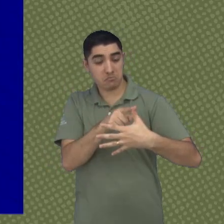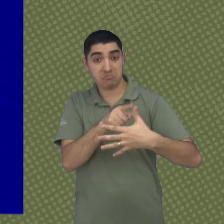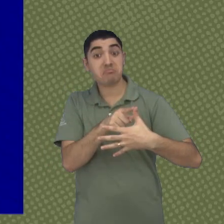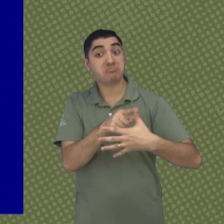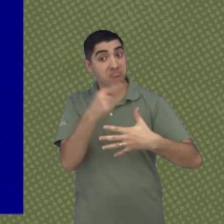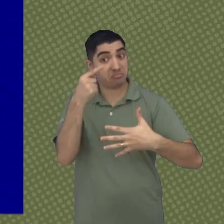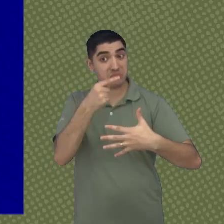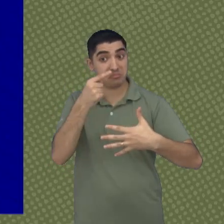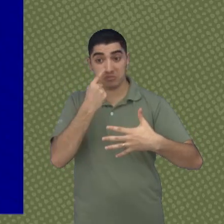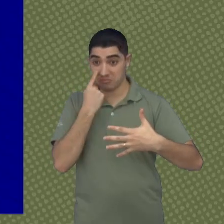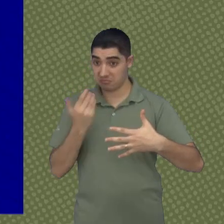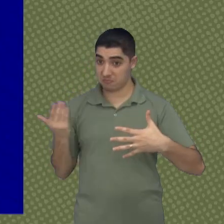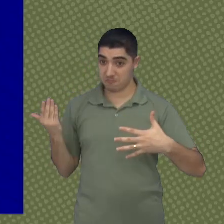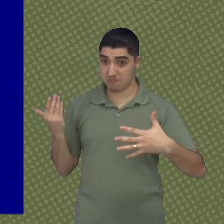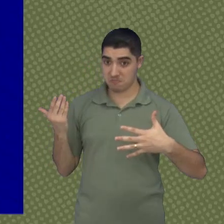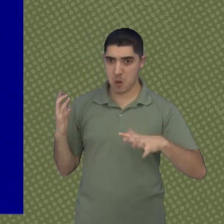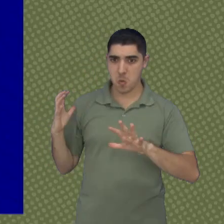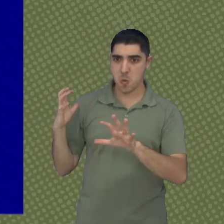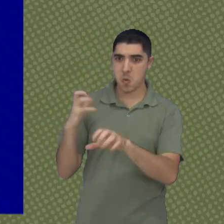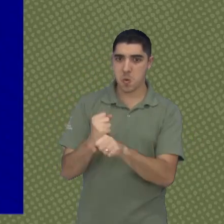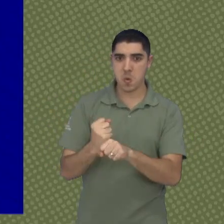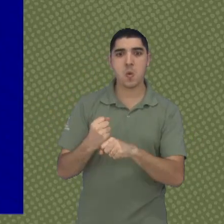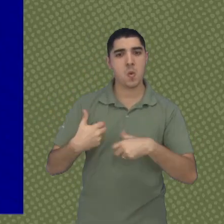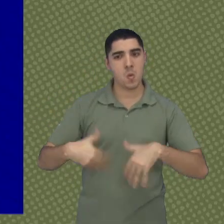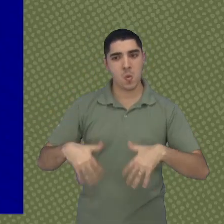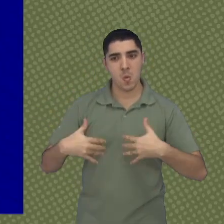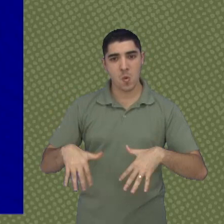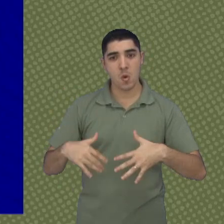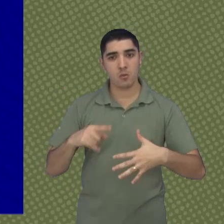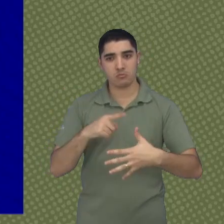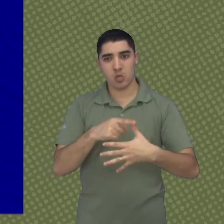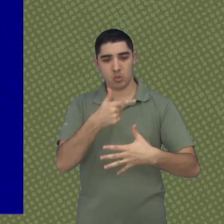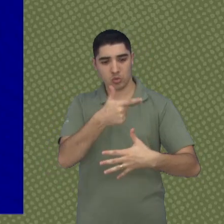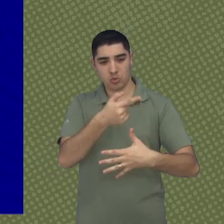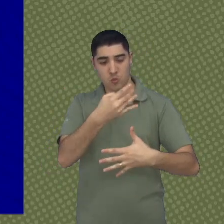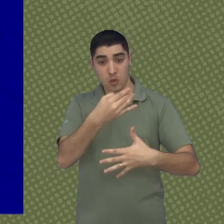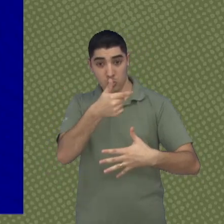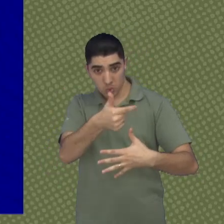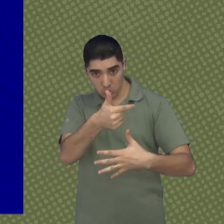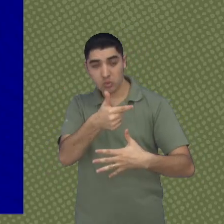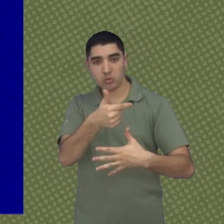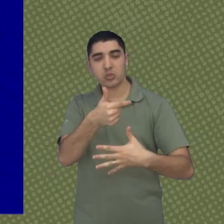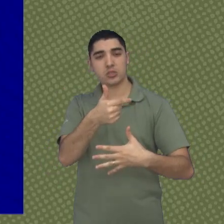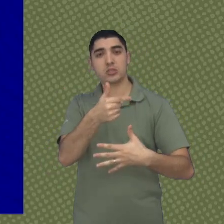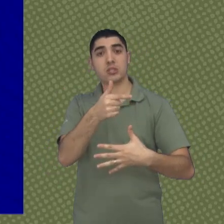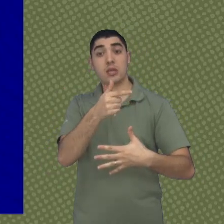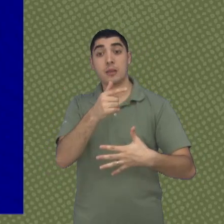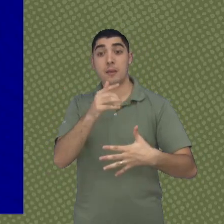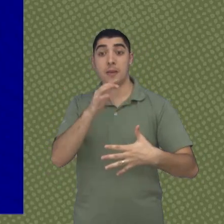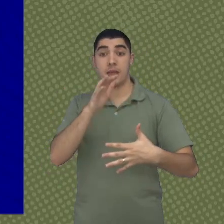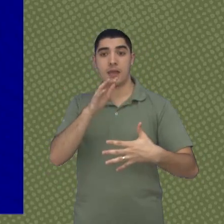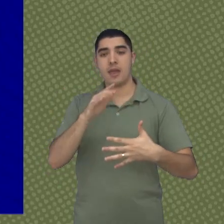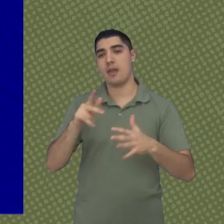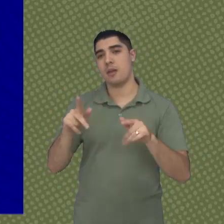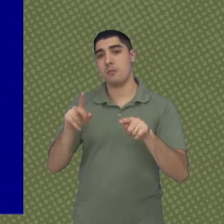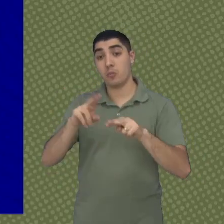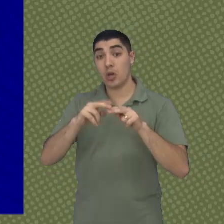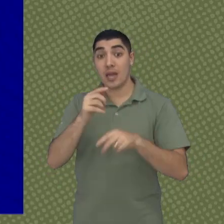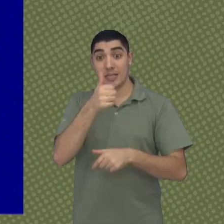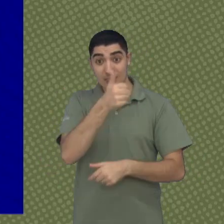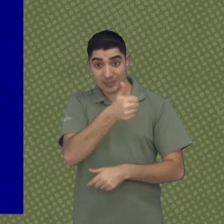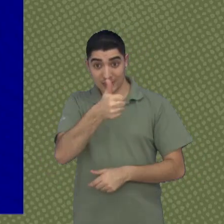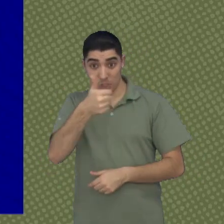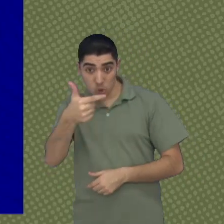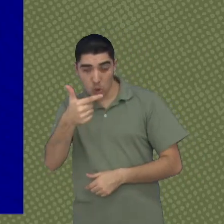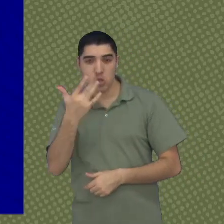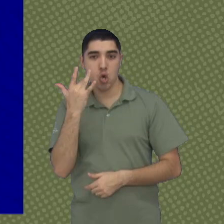absoluta, praticamente nesse quadro de medalhas, com no total 242 medalhas, sendo 112 apenas de ouro. A Colômbia é